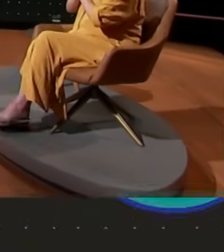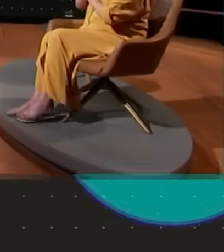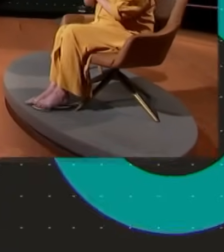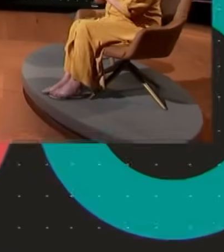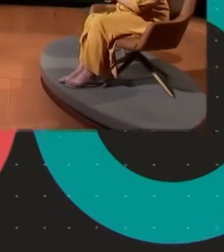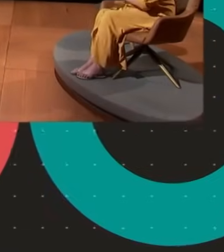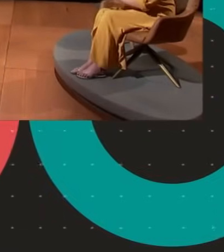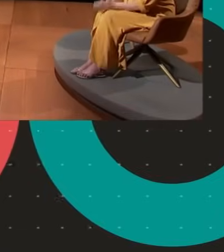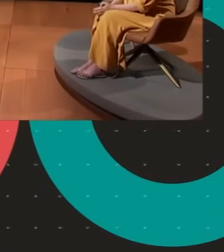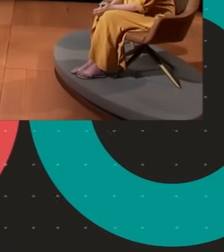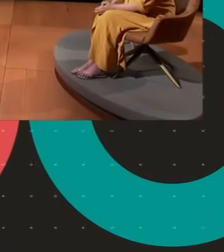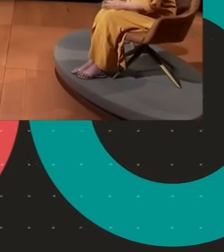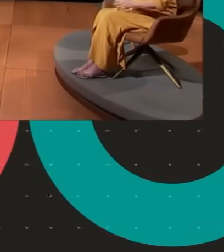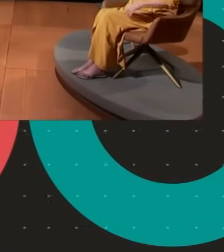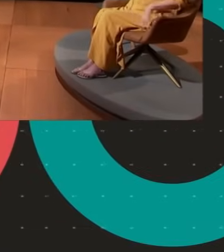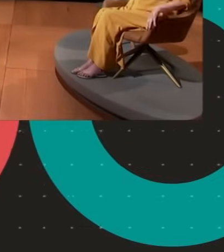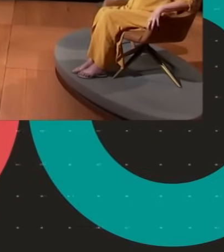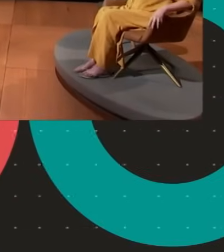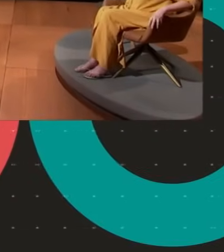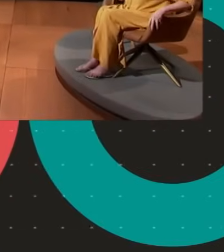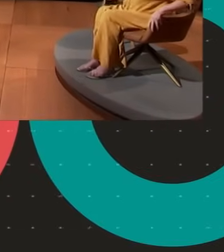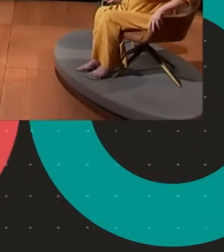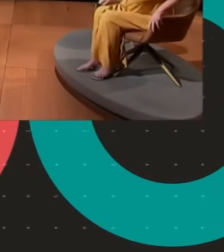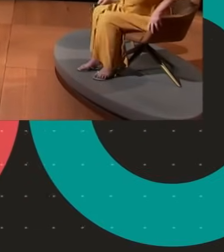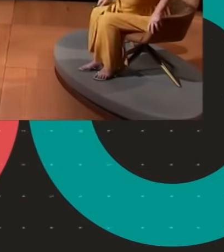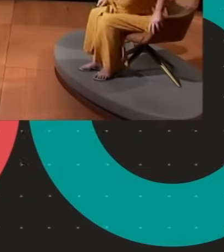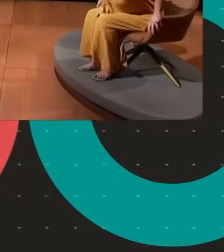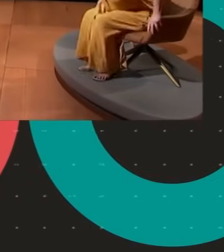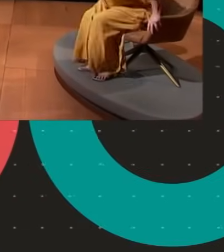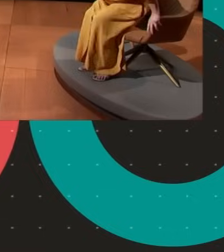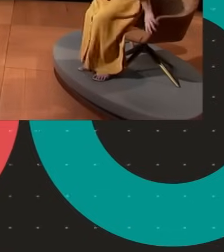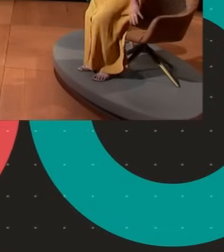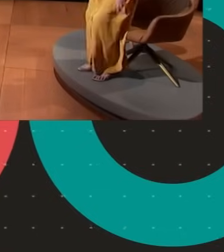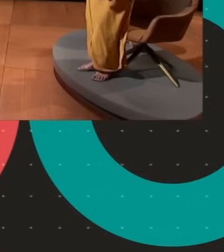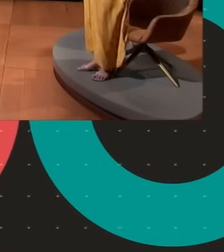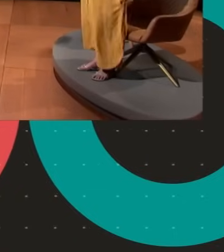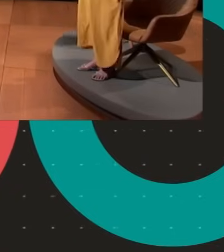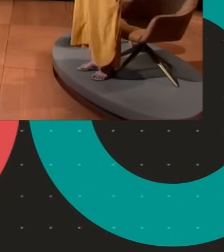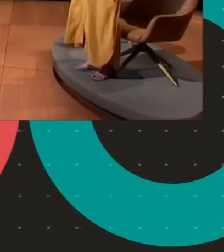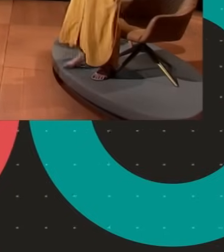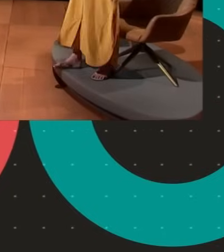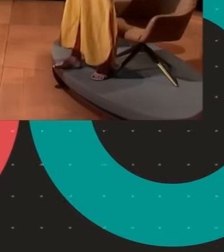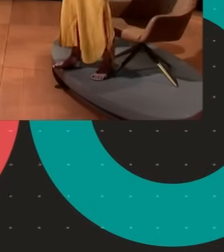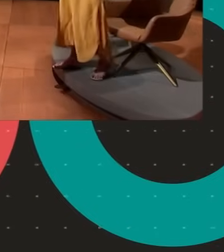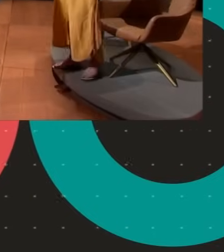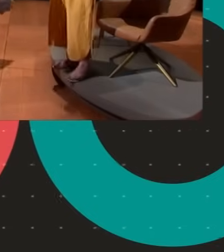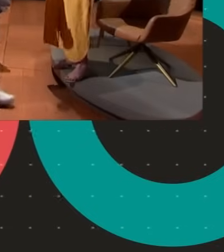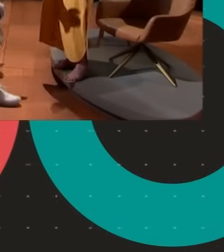A gente também se embanou.